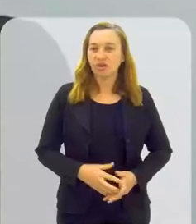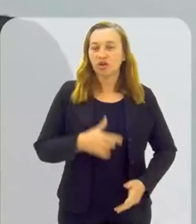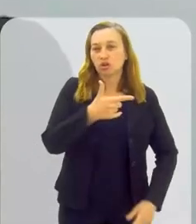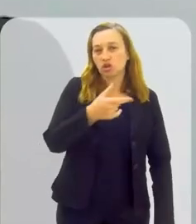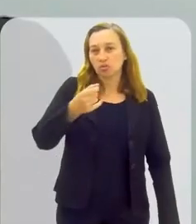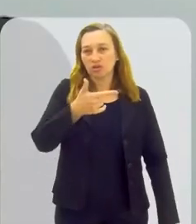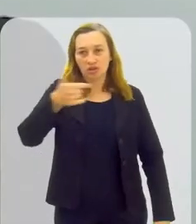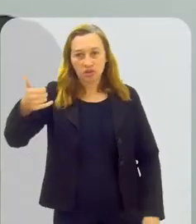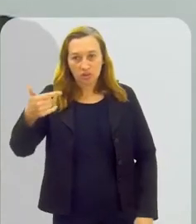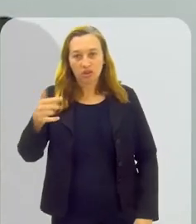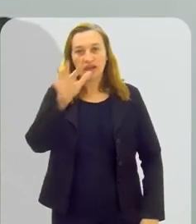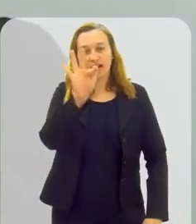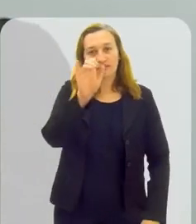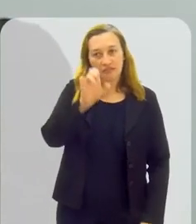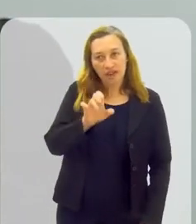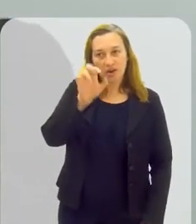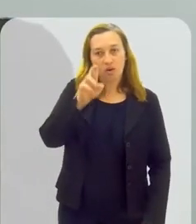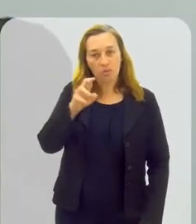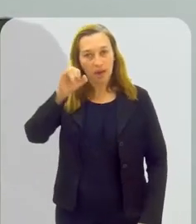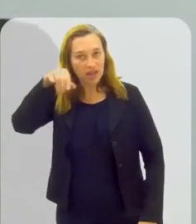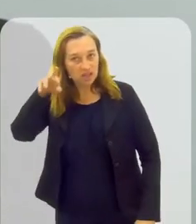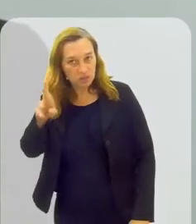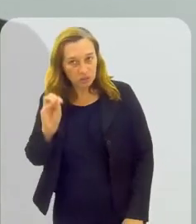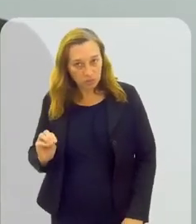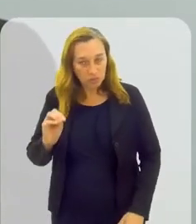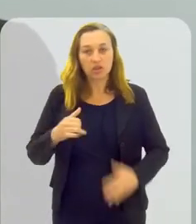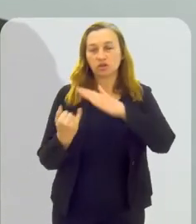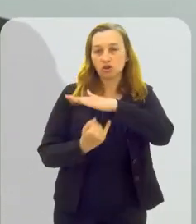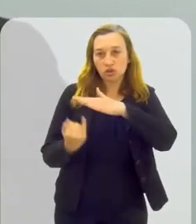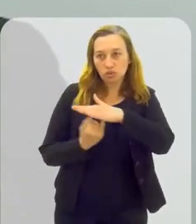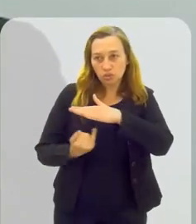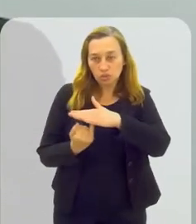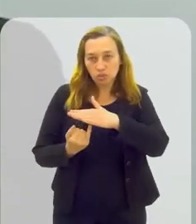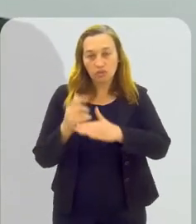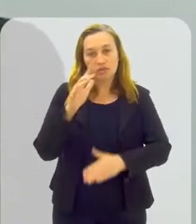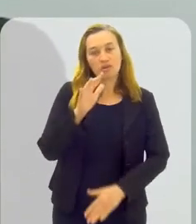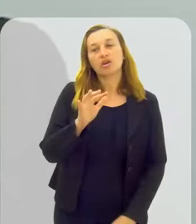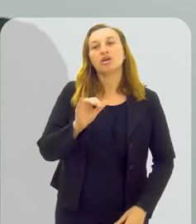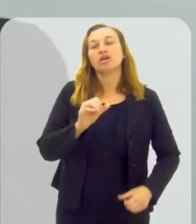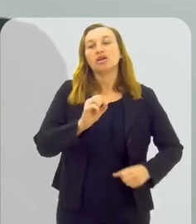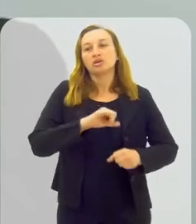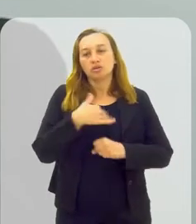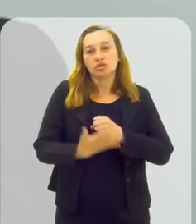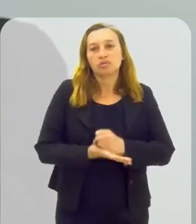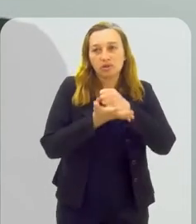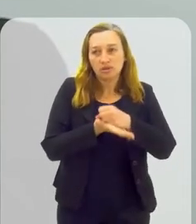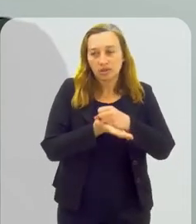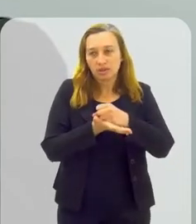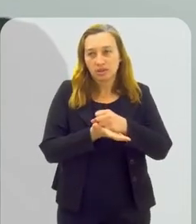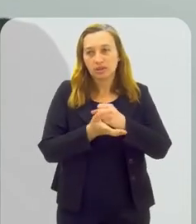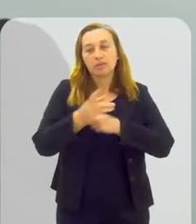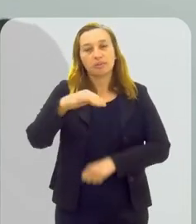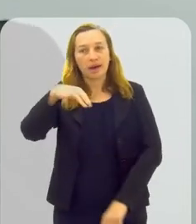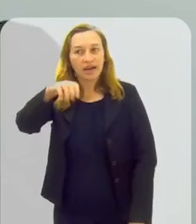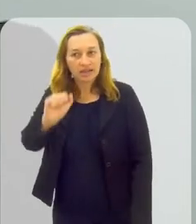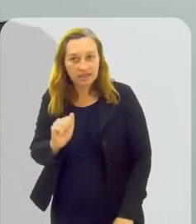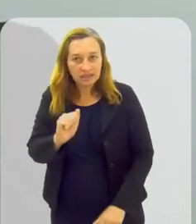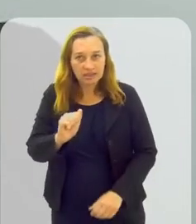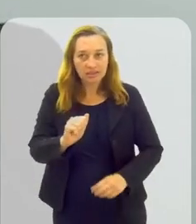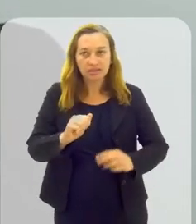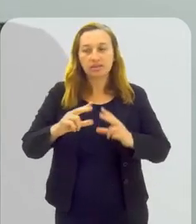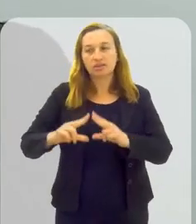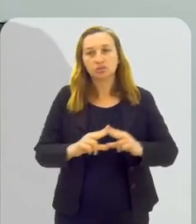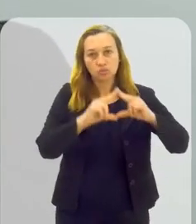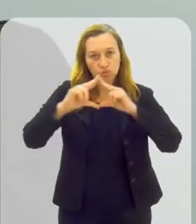esse ano de 2022 a comércio RJ e o Instituto percomércio de sustentabilidade começaram a disponibilizar máquinas para